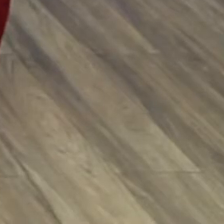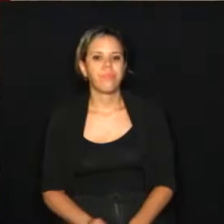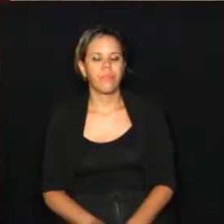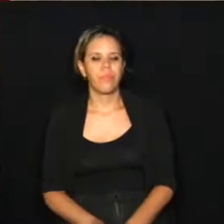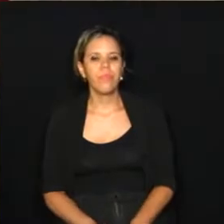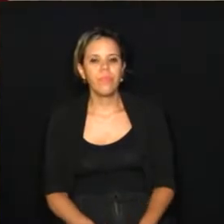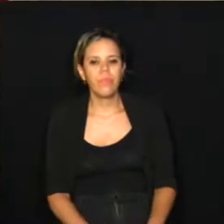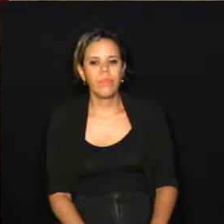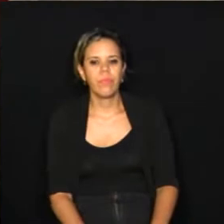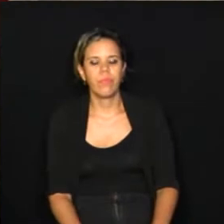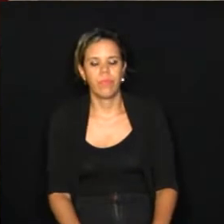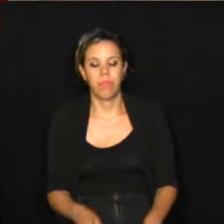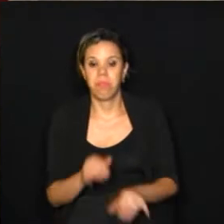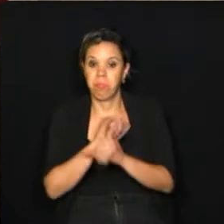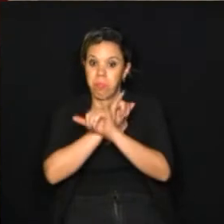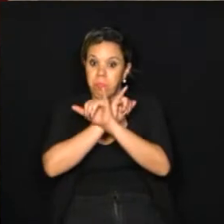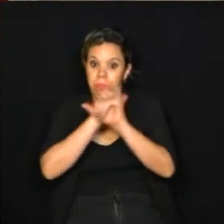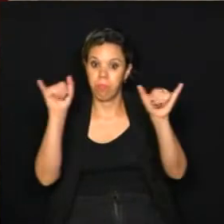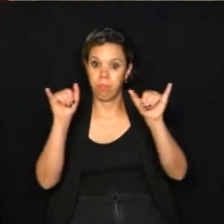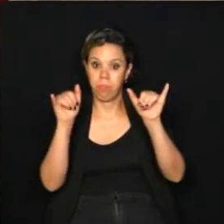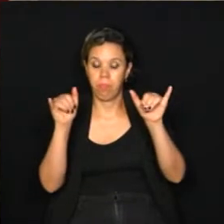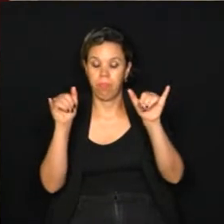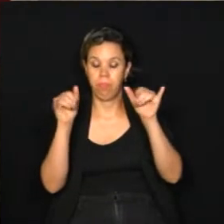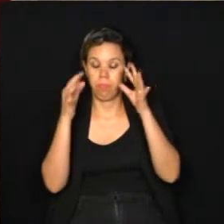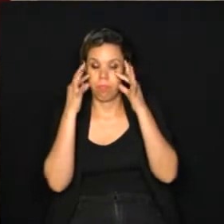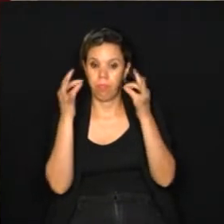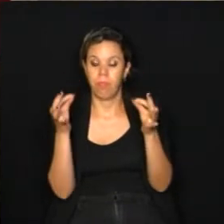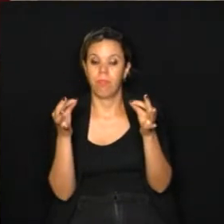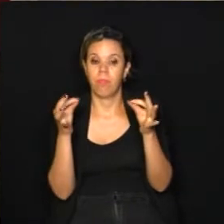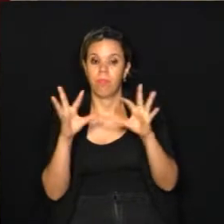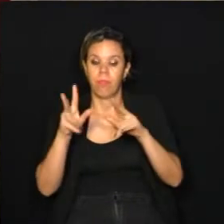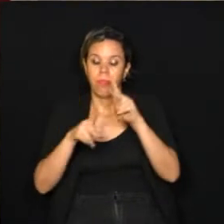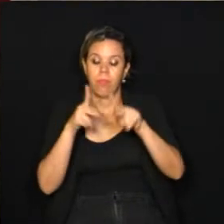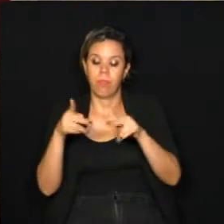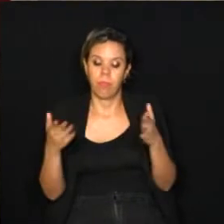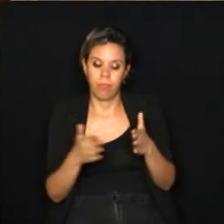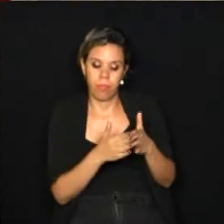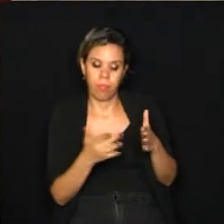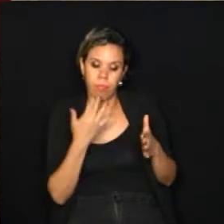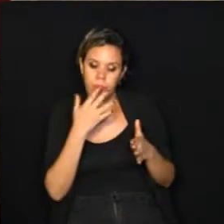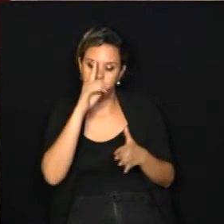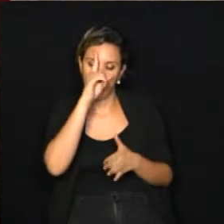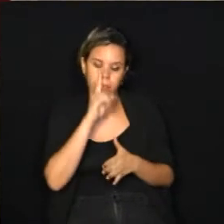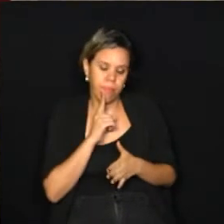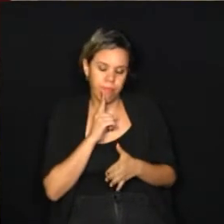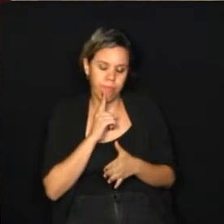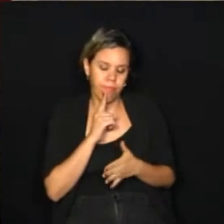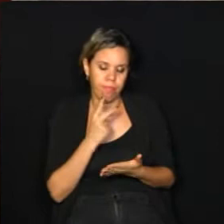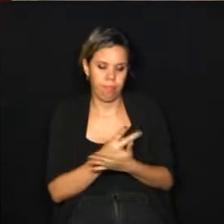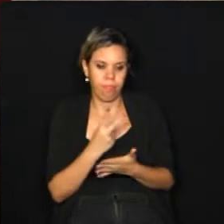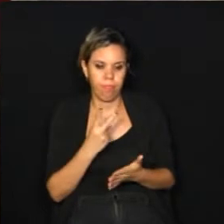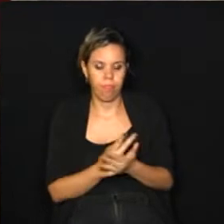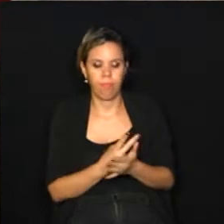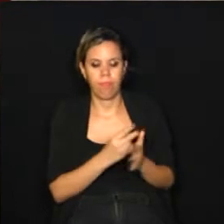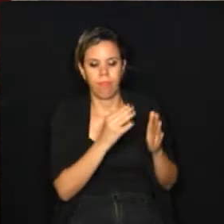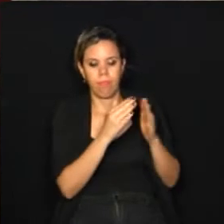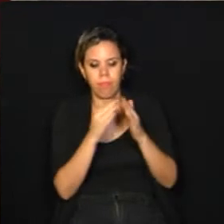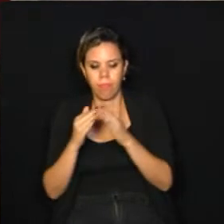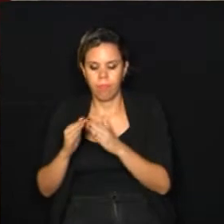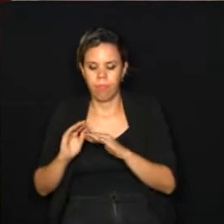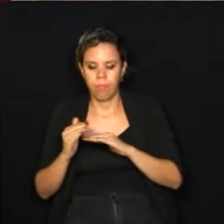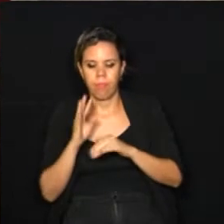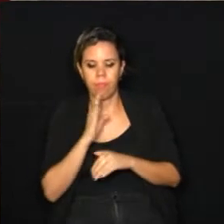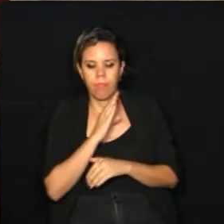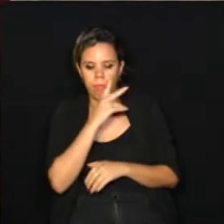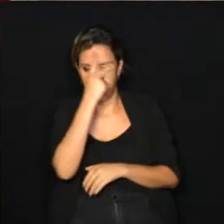Então fica aí um alerta a todos, Gabriel. Apesar da gente estar agora na fase amarela, em que mesmo nessas casas, nesses bares, as